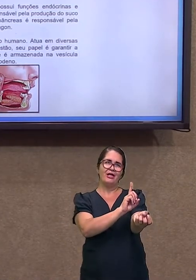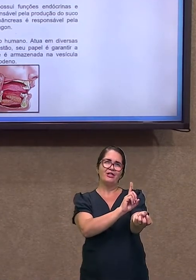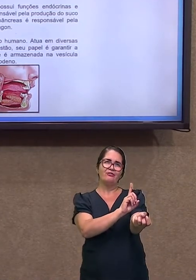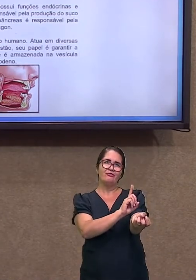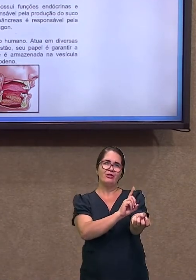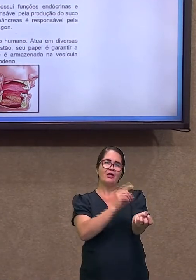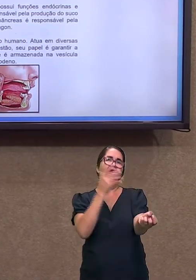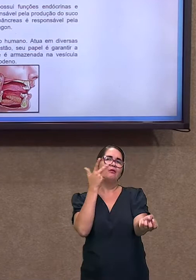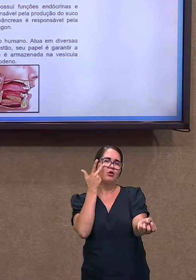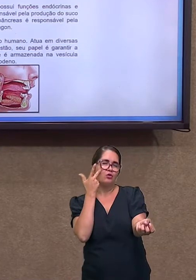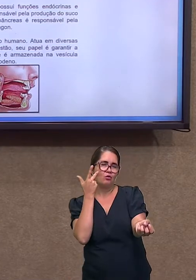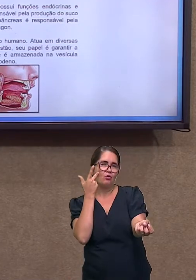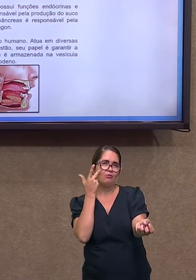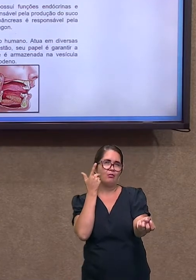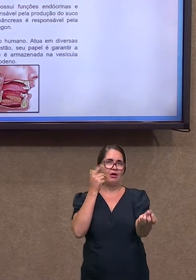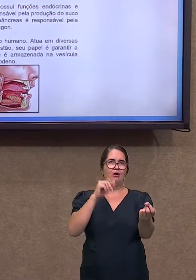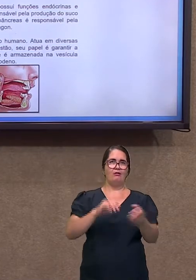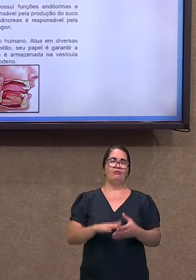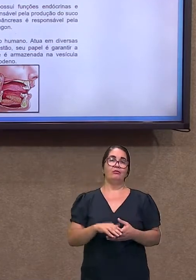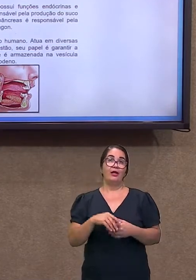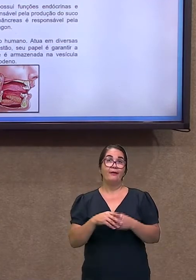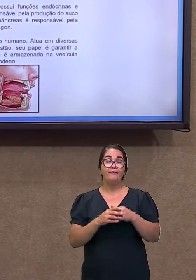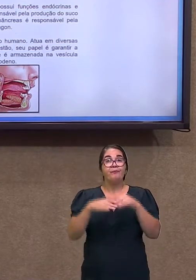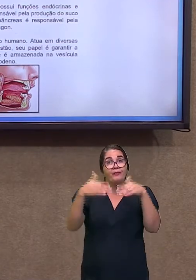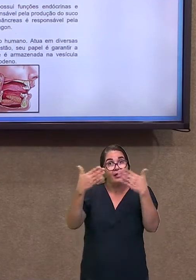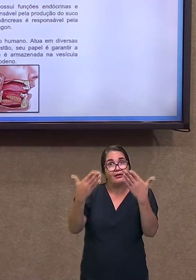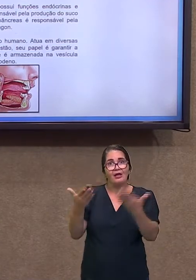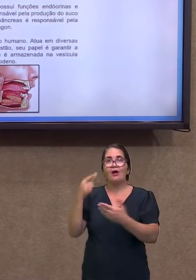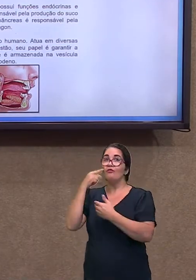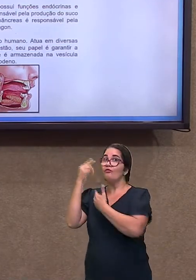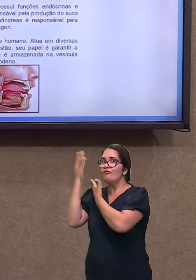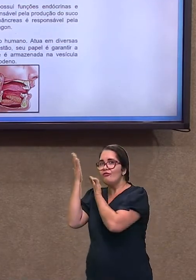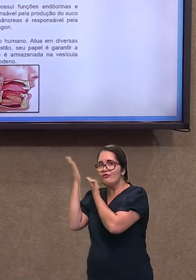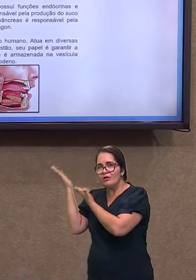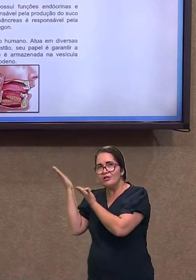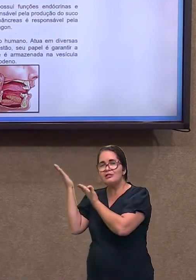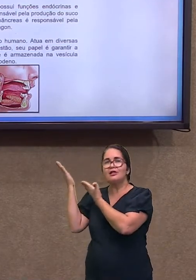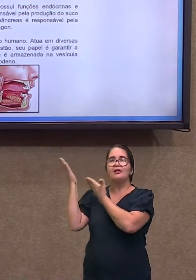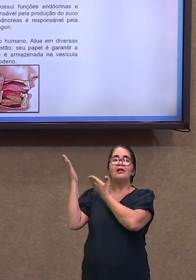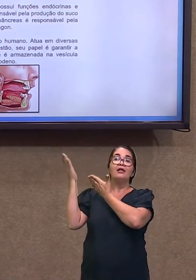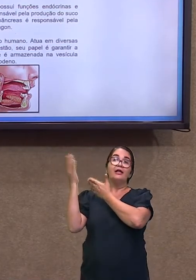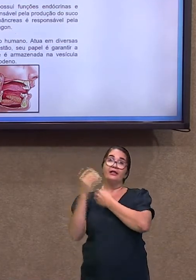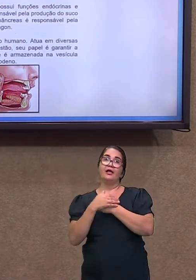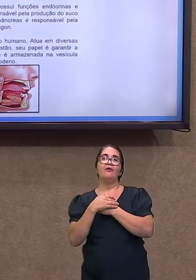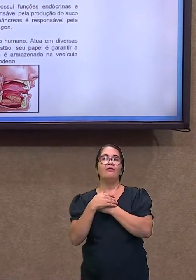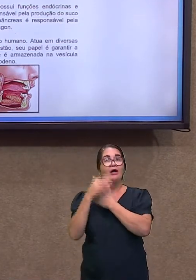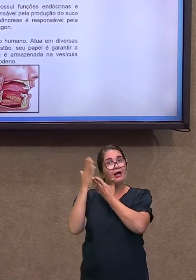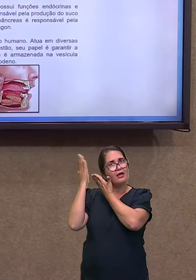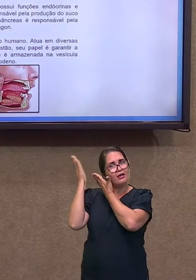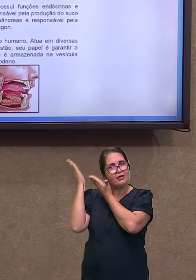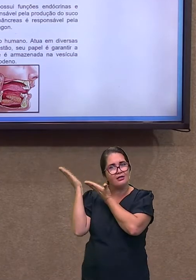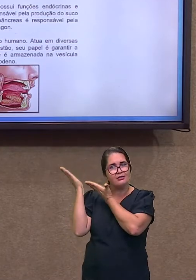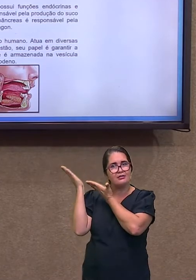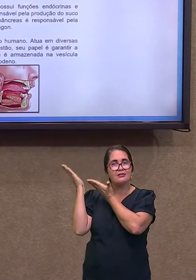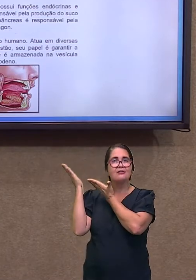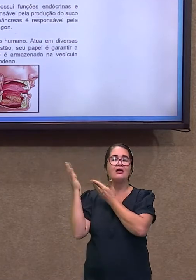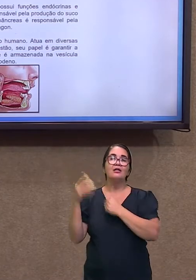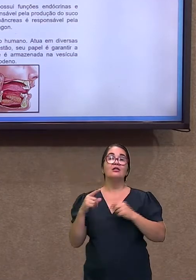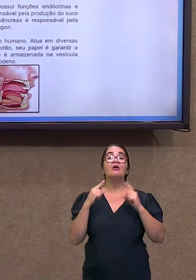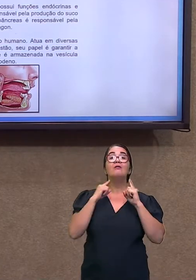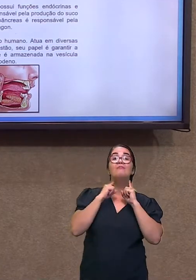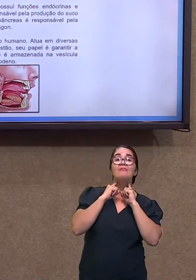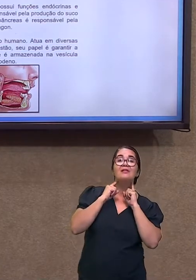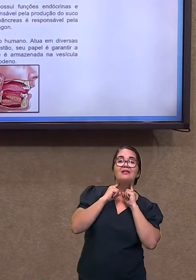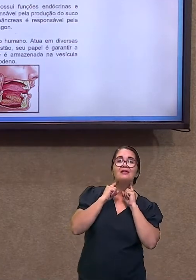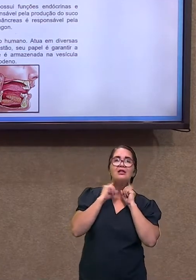ser humano. Então, essas são as nossas glândulas que assessoram, que